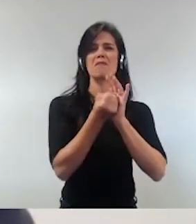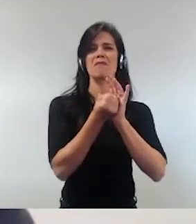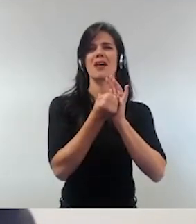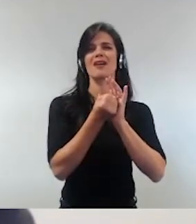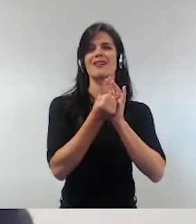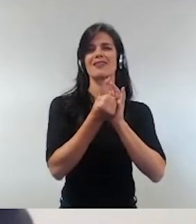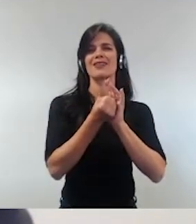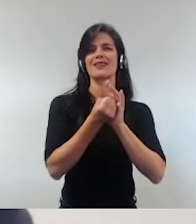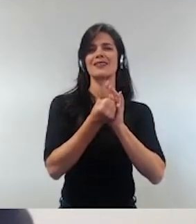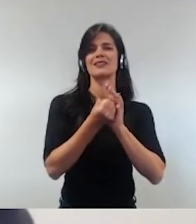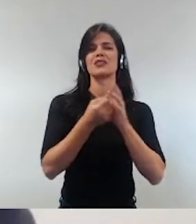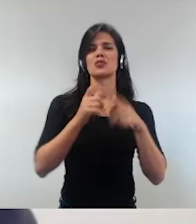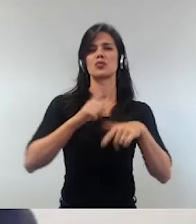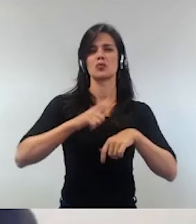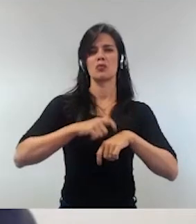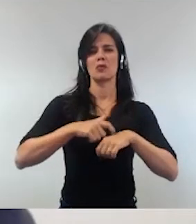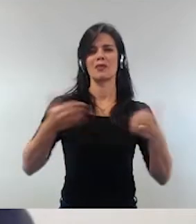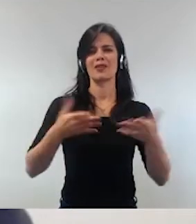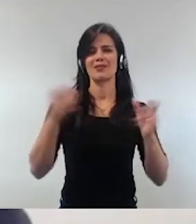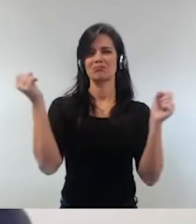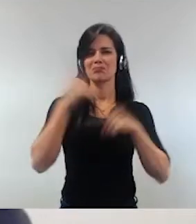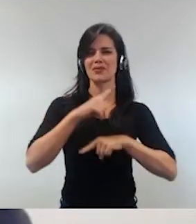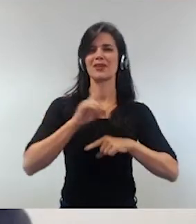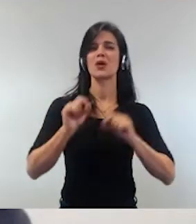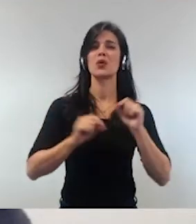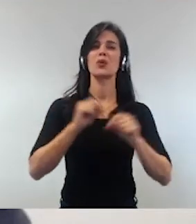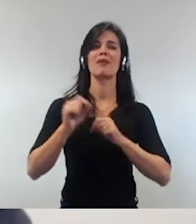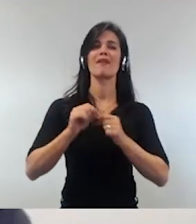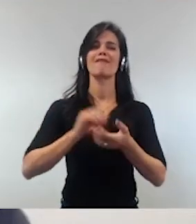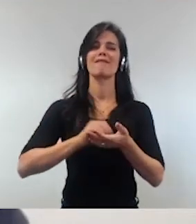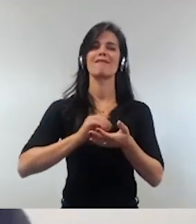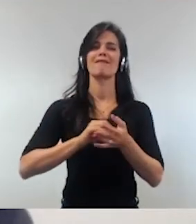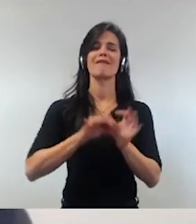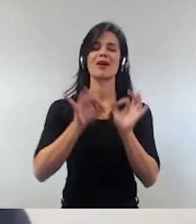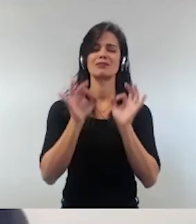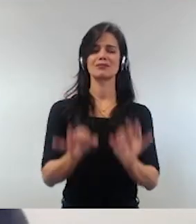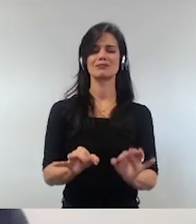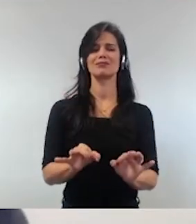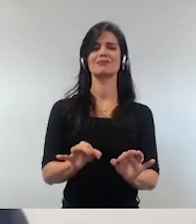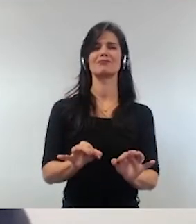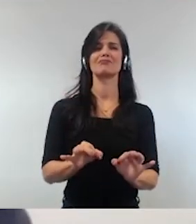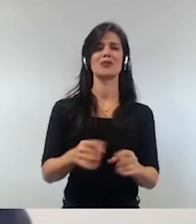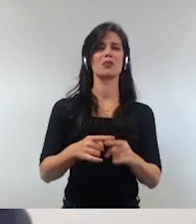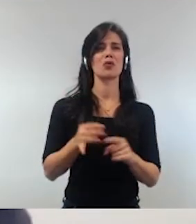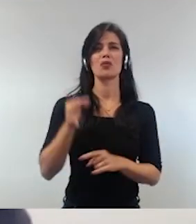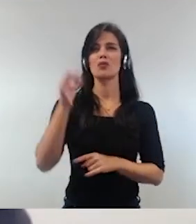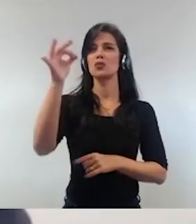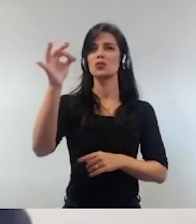incerteza. É algo extremamente extraordinário, imprevisível.